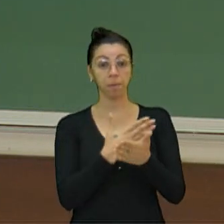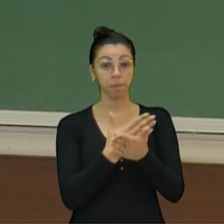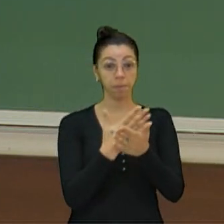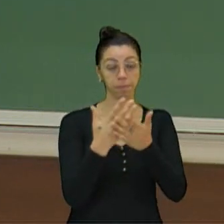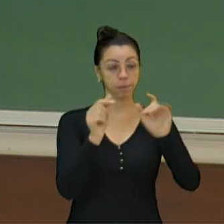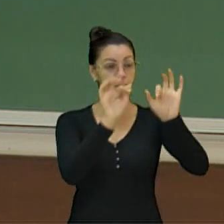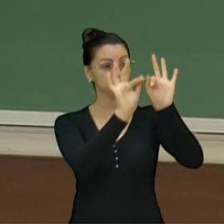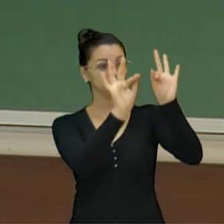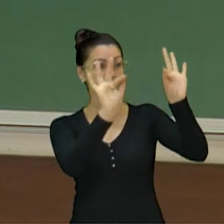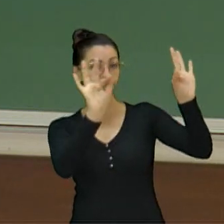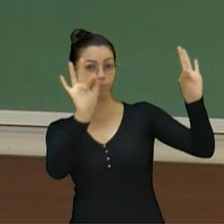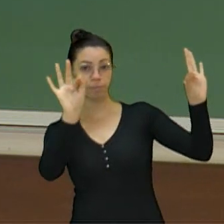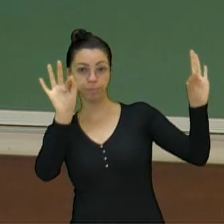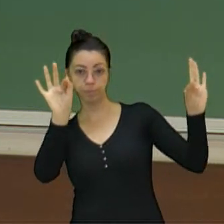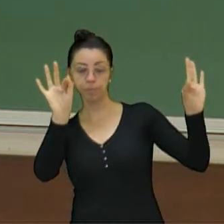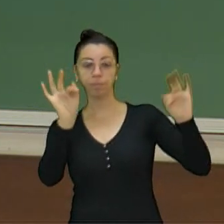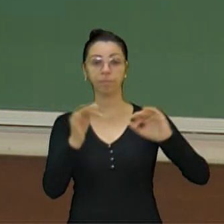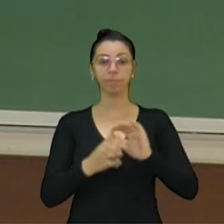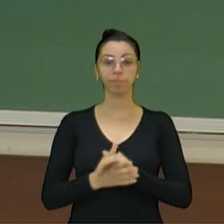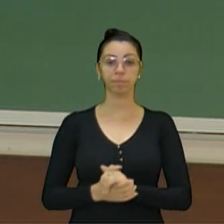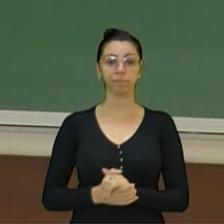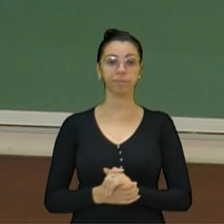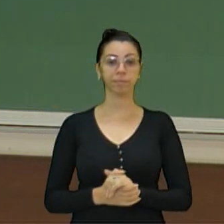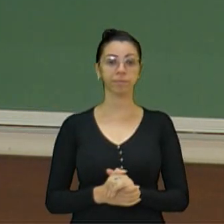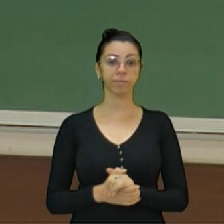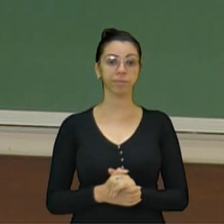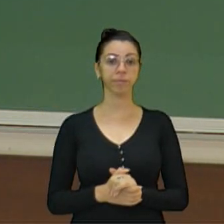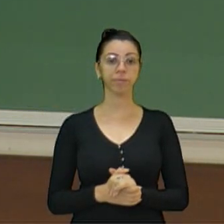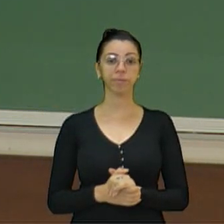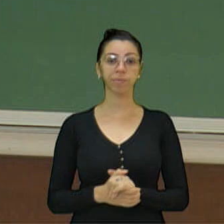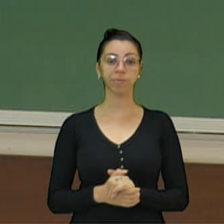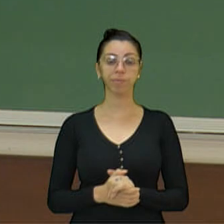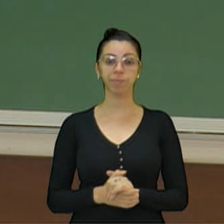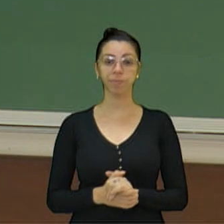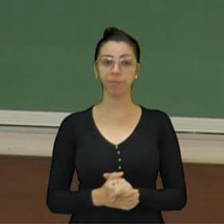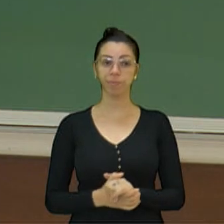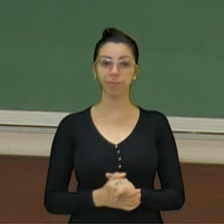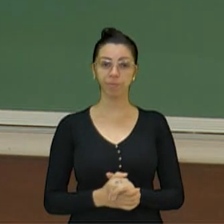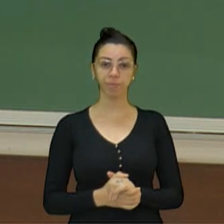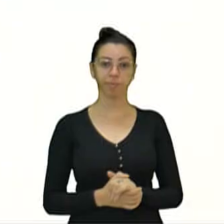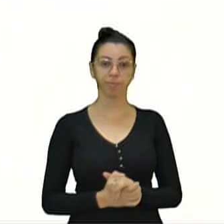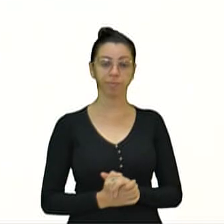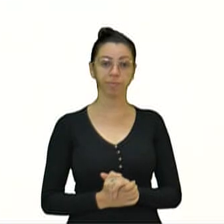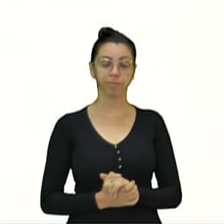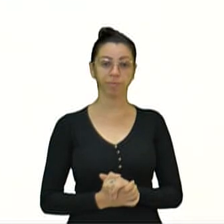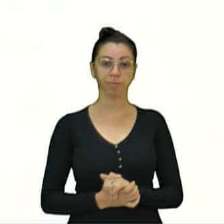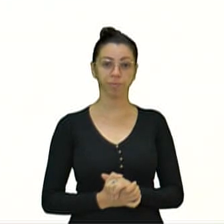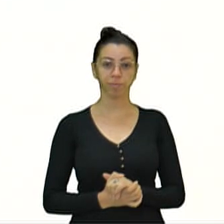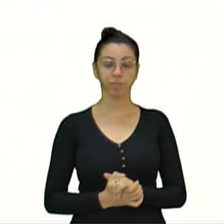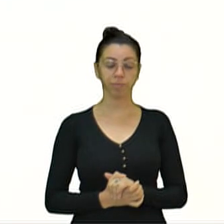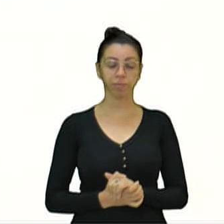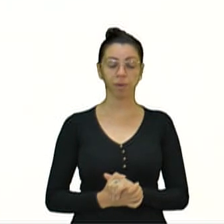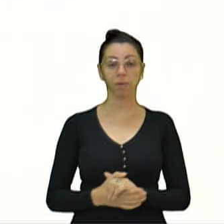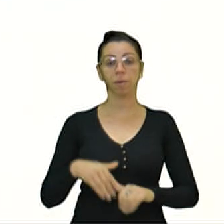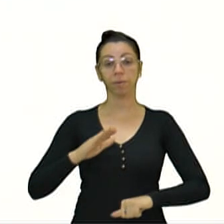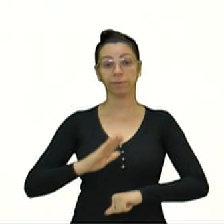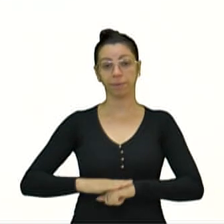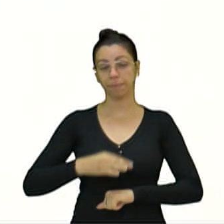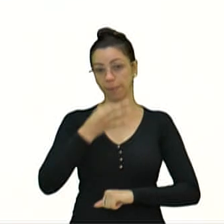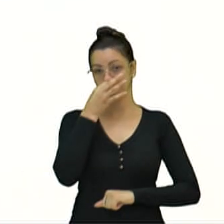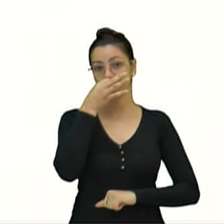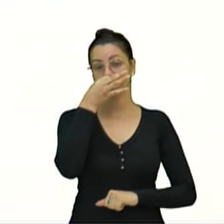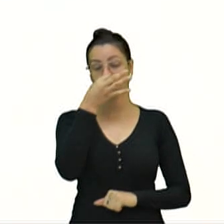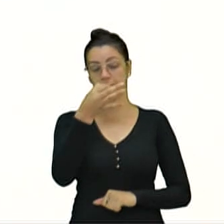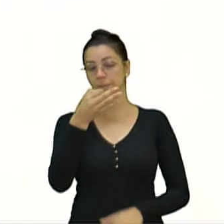my opinion, the most effective form of advertising is the internet. Na minha opinião, hoje em dia, o